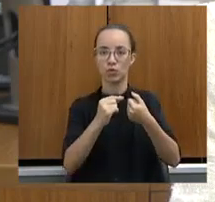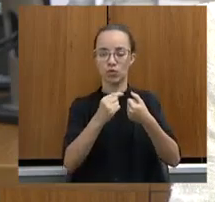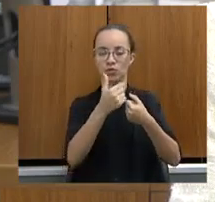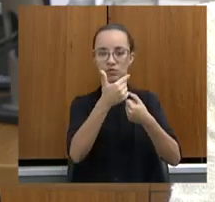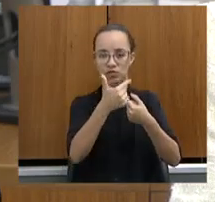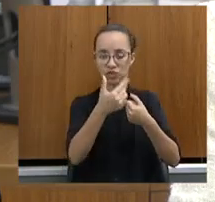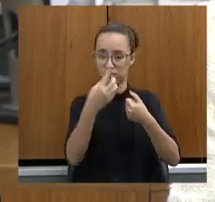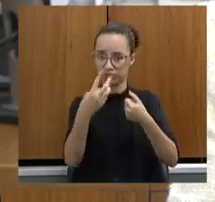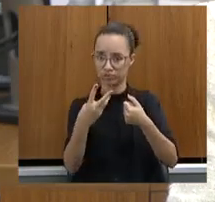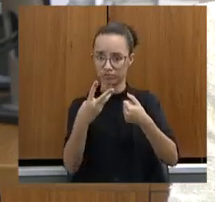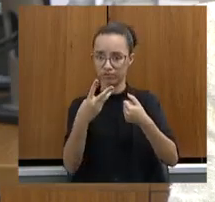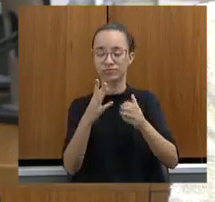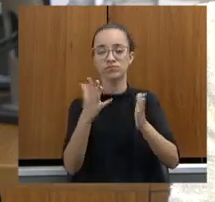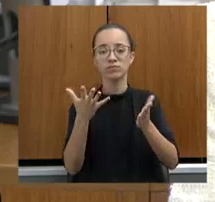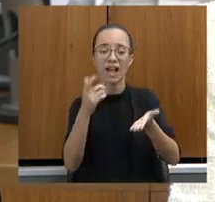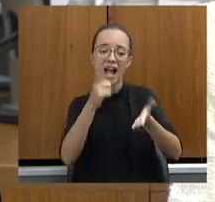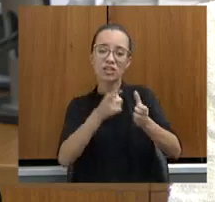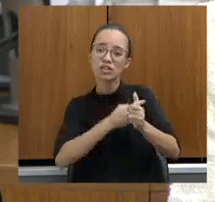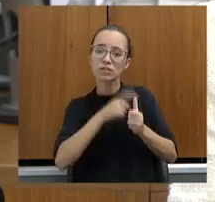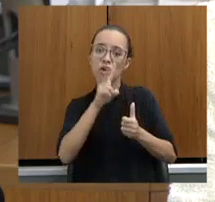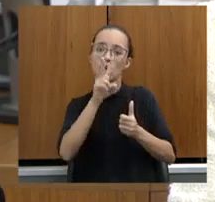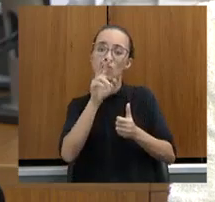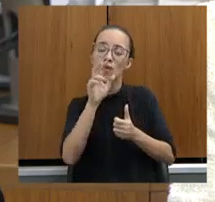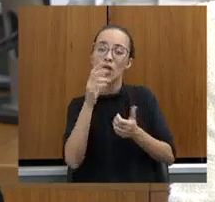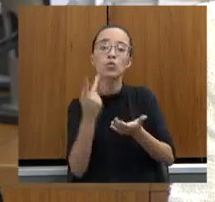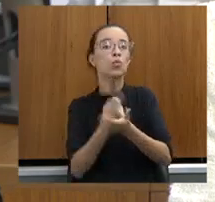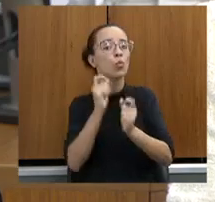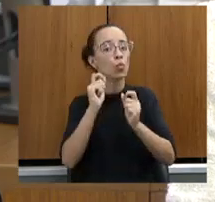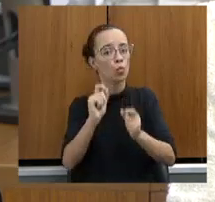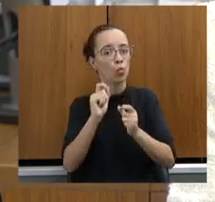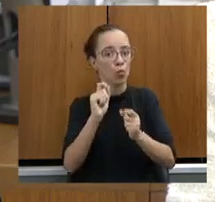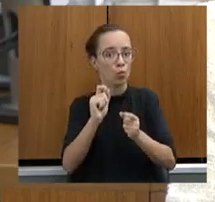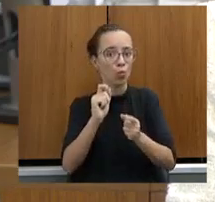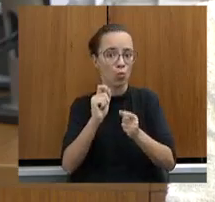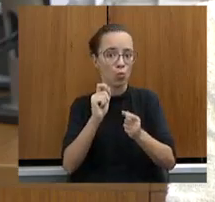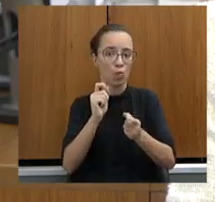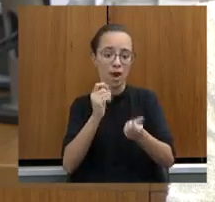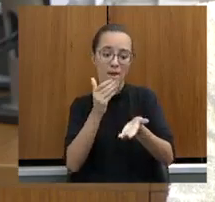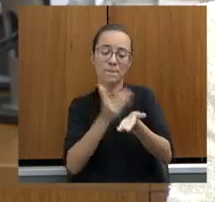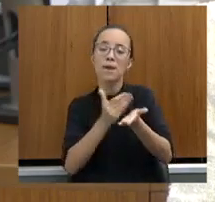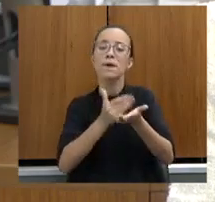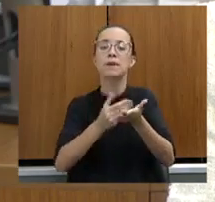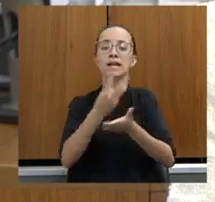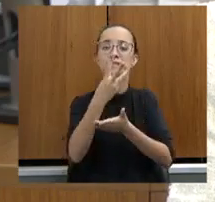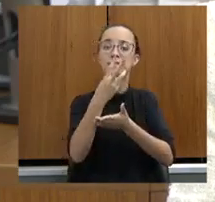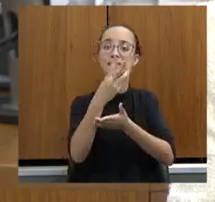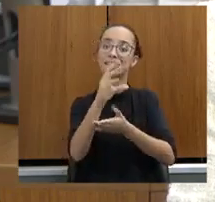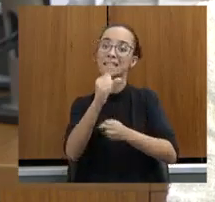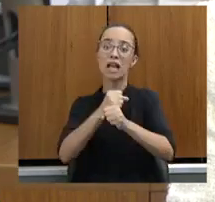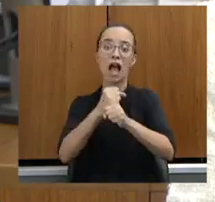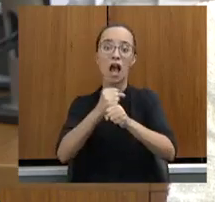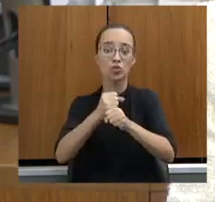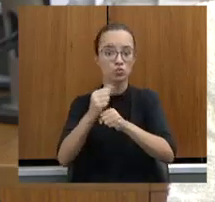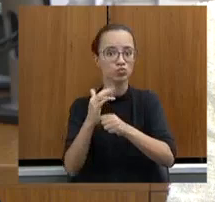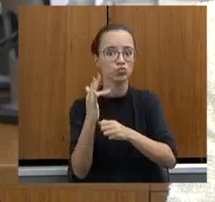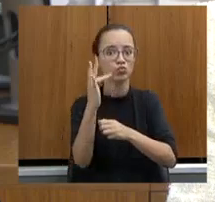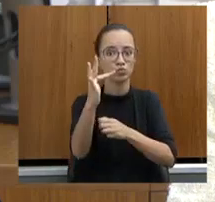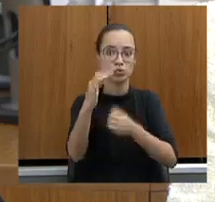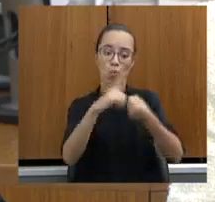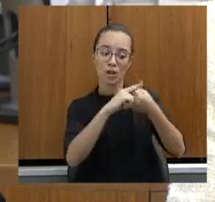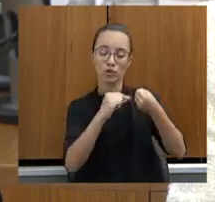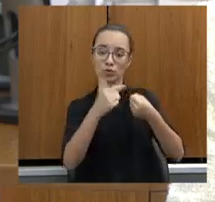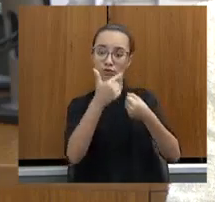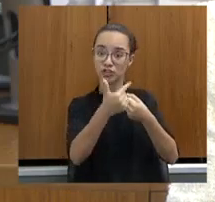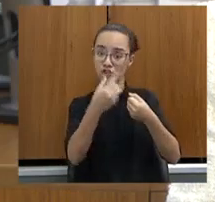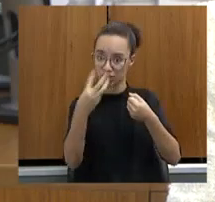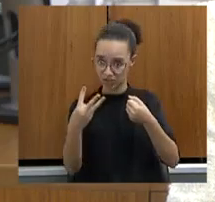178 essa dívida foi equacionada então vamos ser pagada em 30 anos conforme previsto na Nesse artigo 23